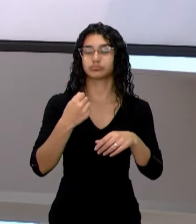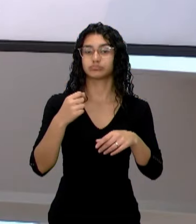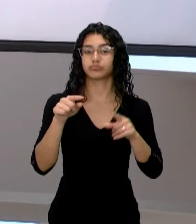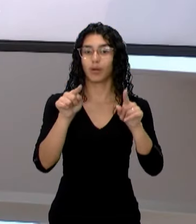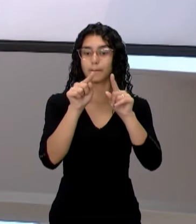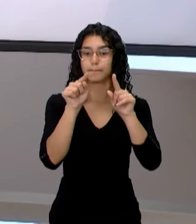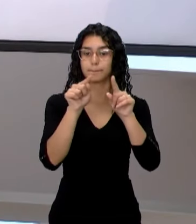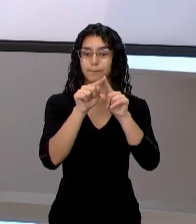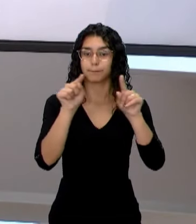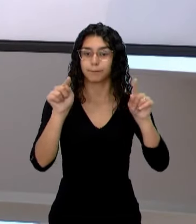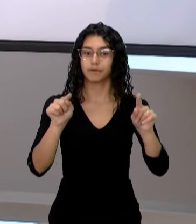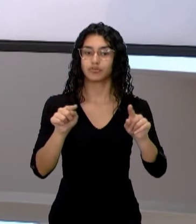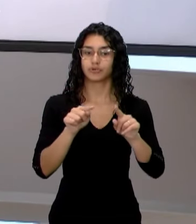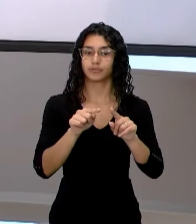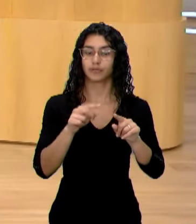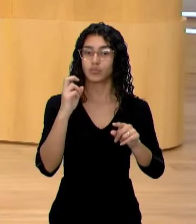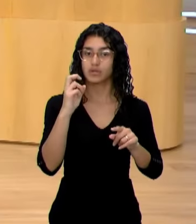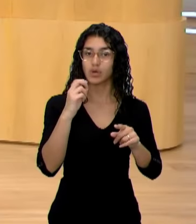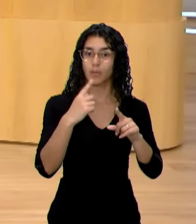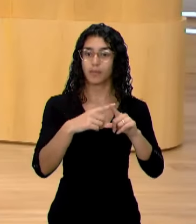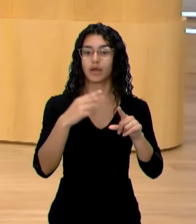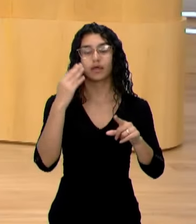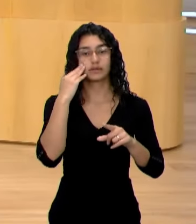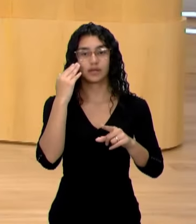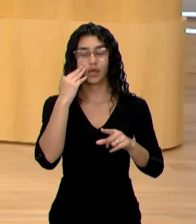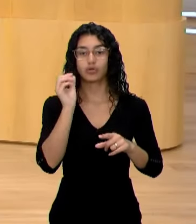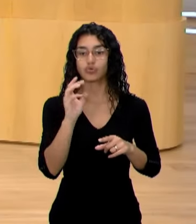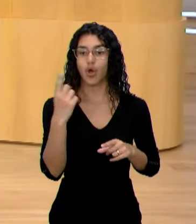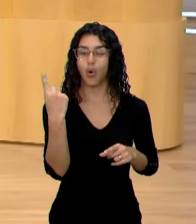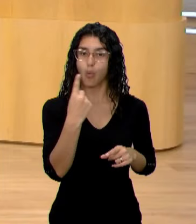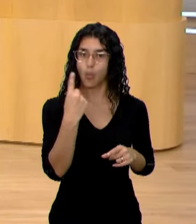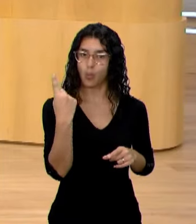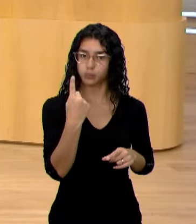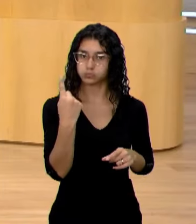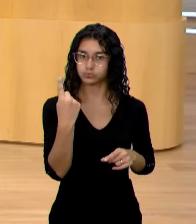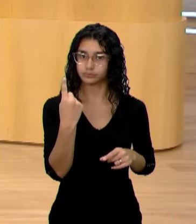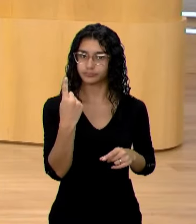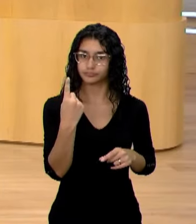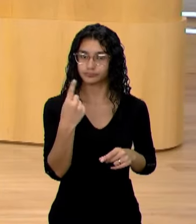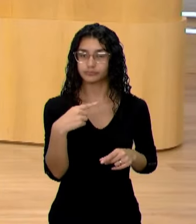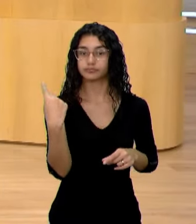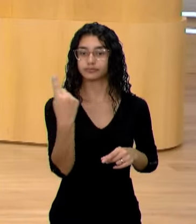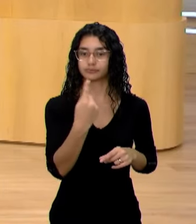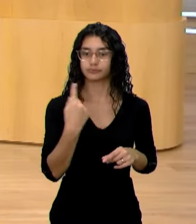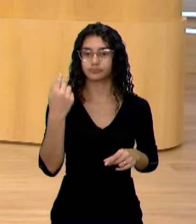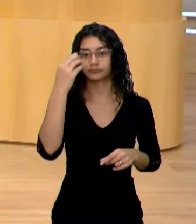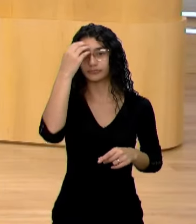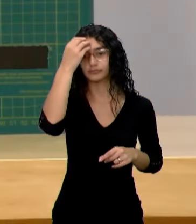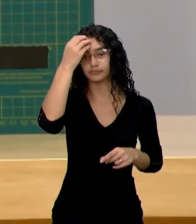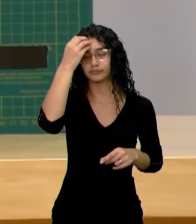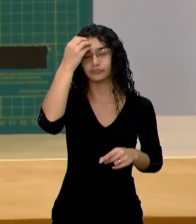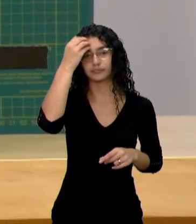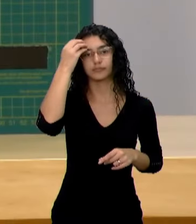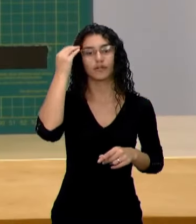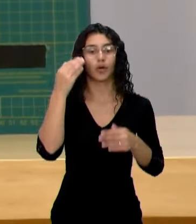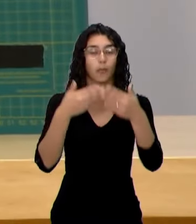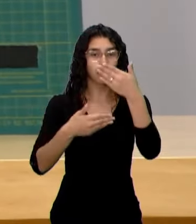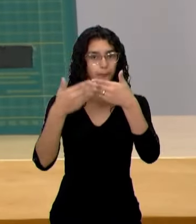Isso. Né? Como eu sei que os 5 são iguais, eu vou medir somente um desses ângulos aí. E a gente... Vocês viram que eu tô me escondendo aqui atrás